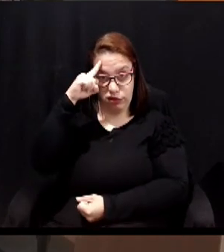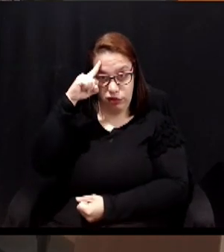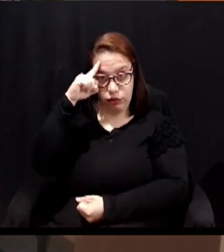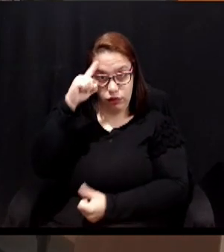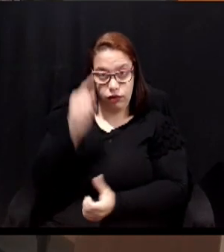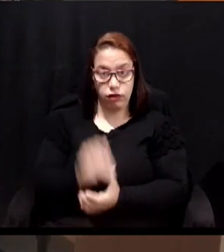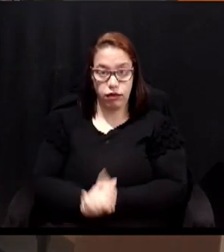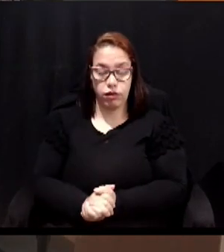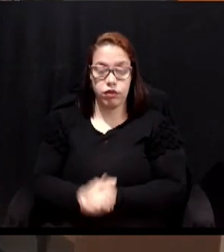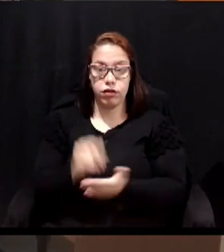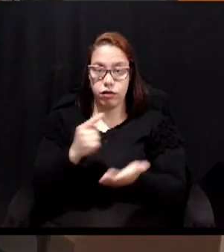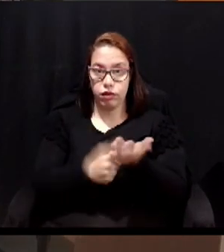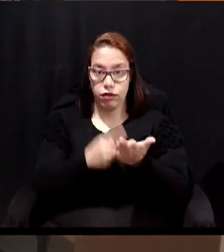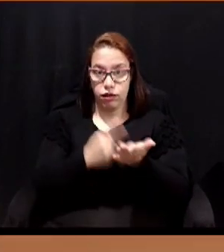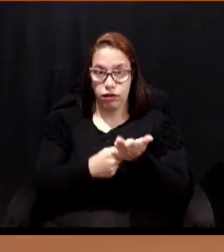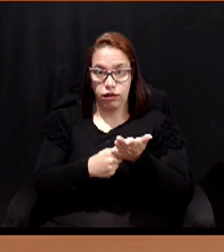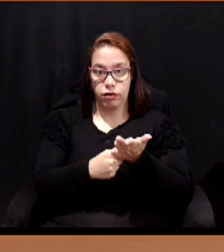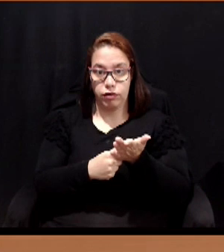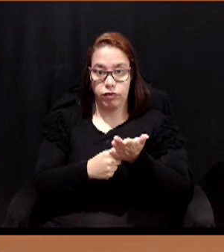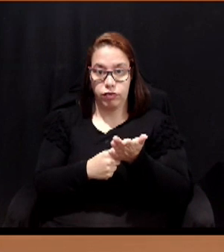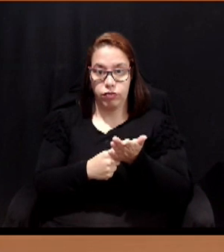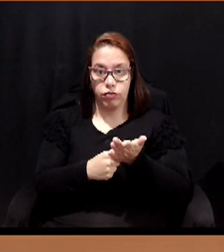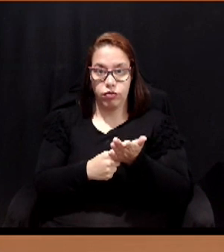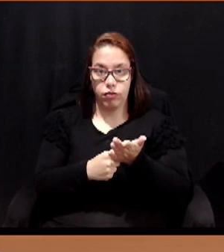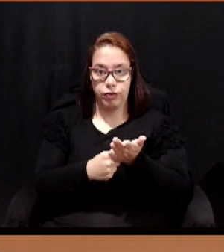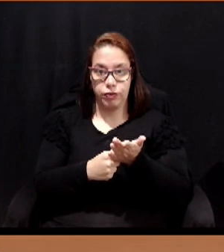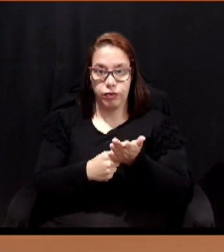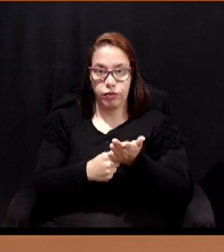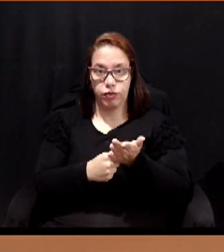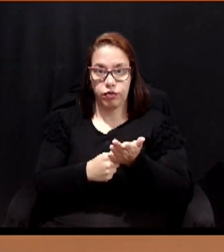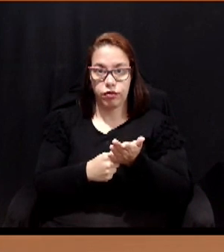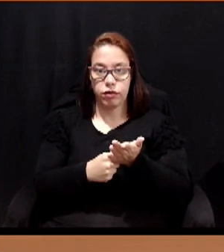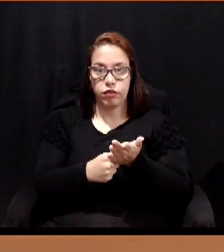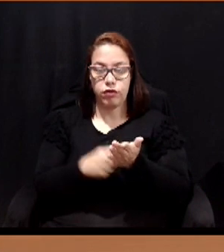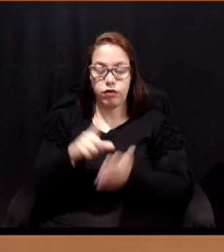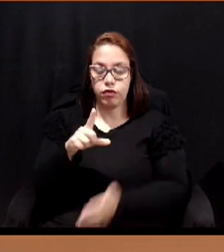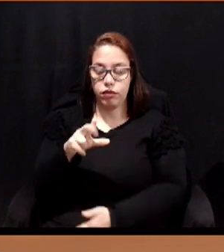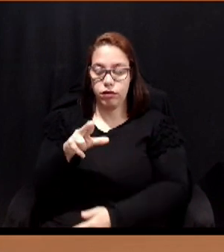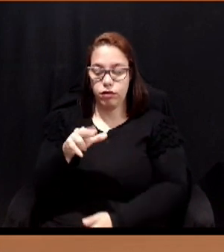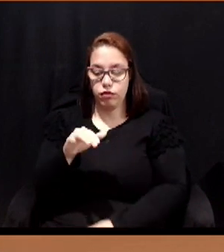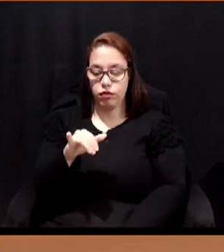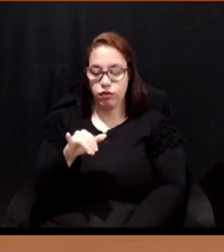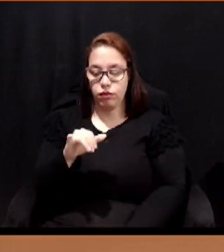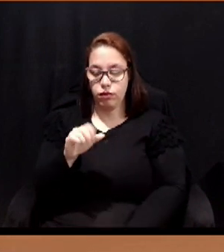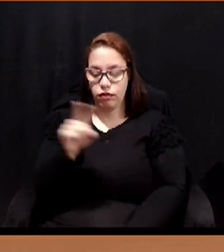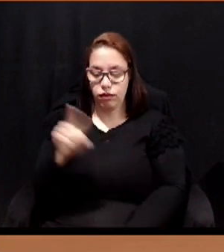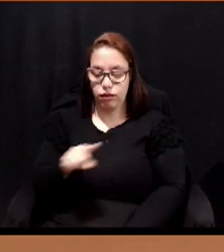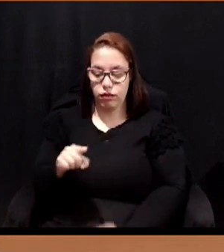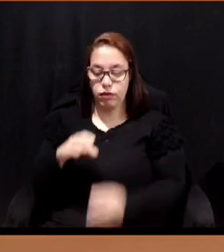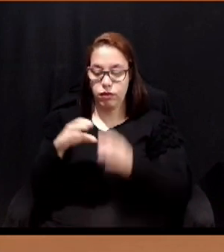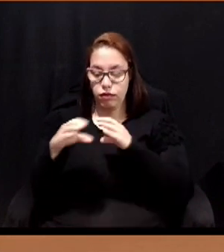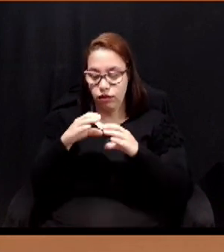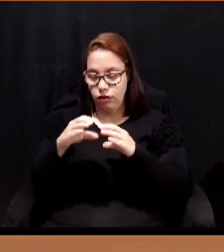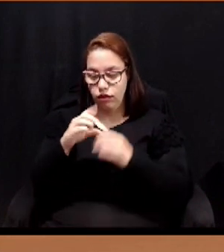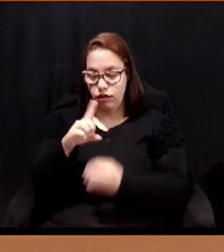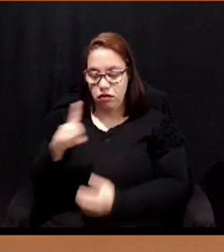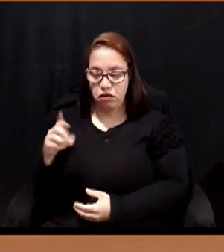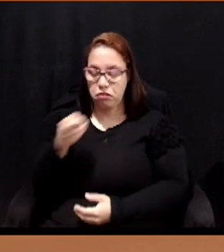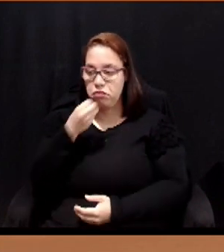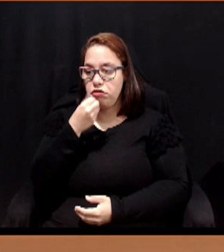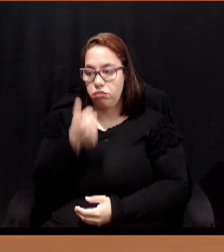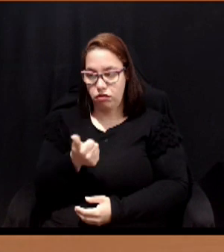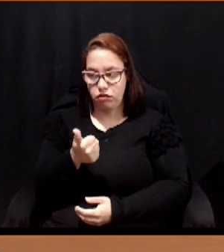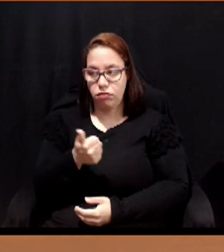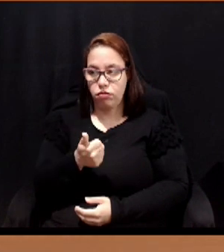marcado. Então, o Luiz, que coordena isso, e ele tem uma habilidade muito boa com isso, para que a gente